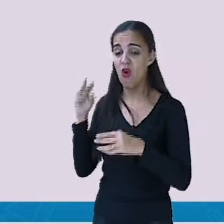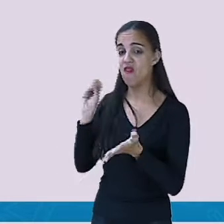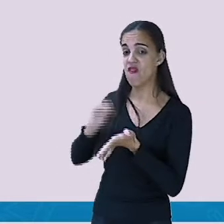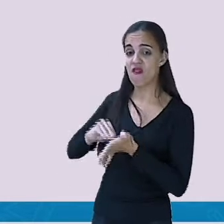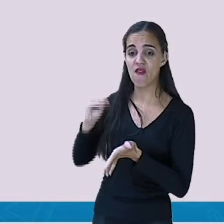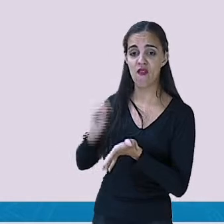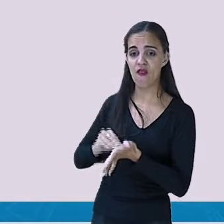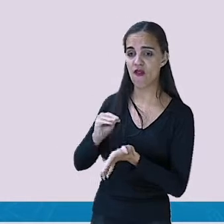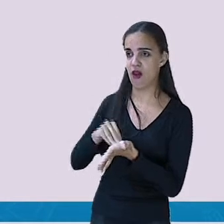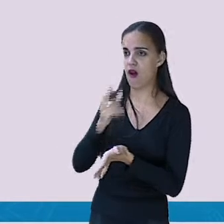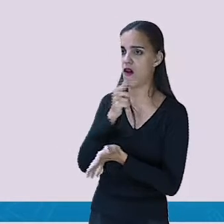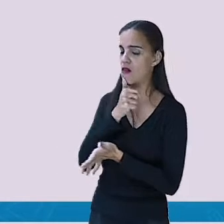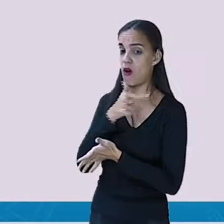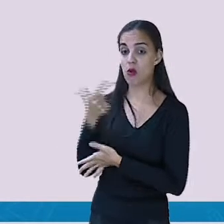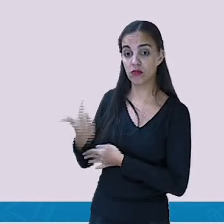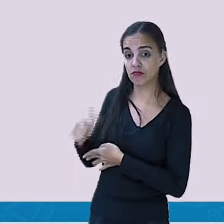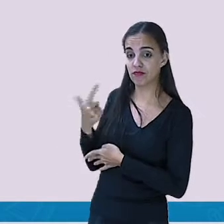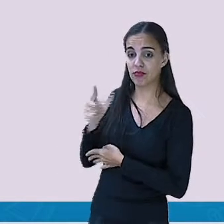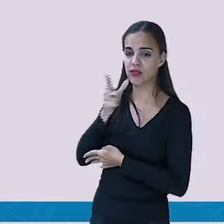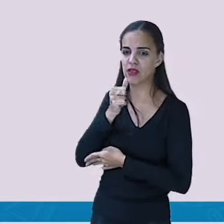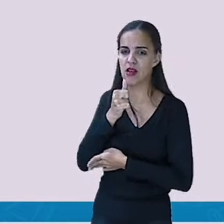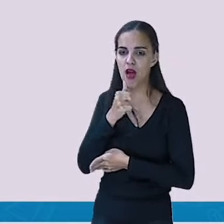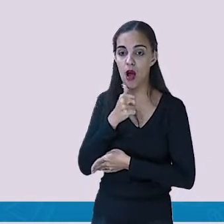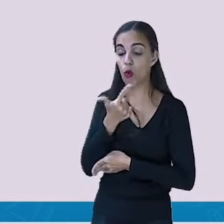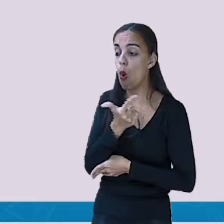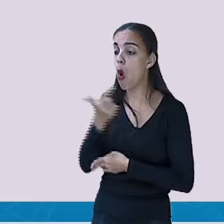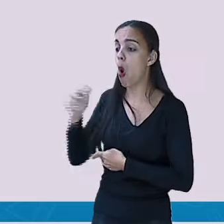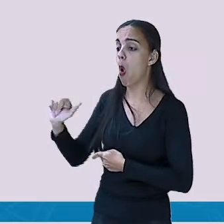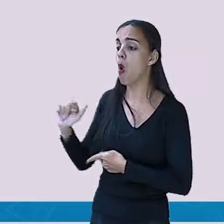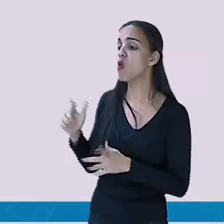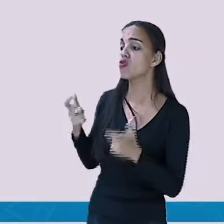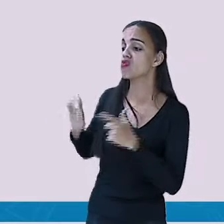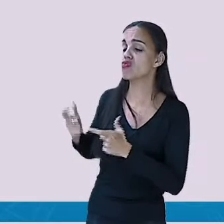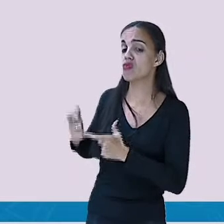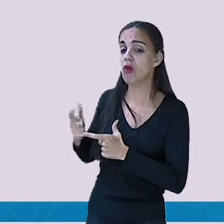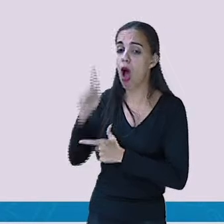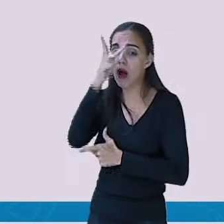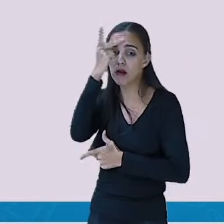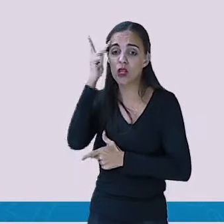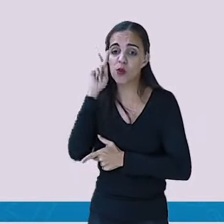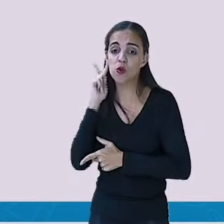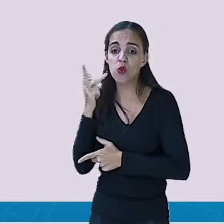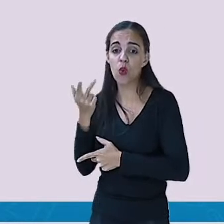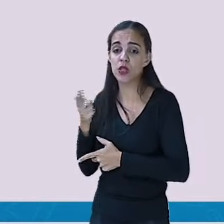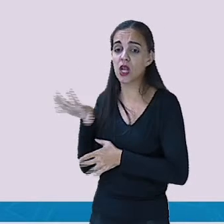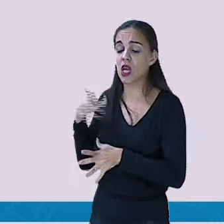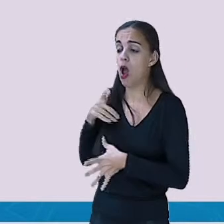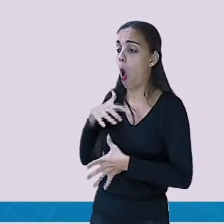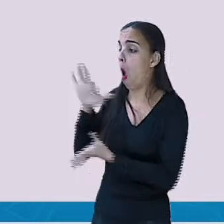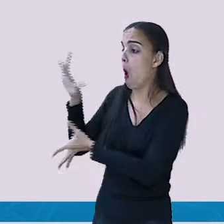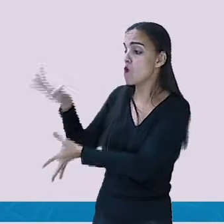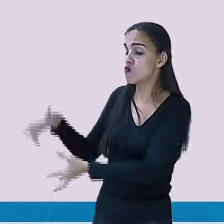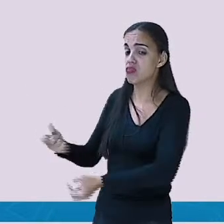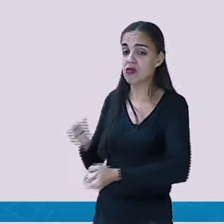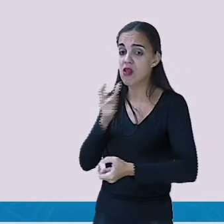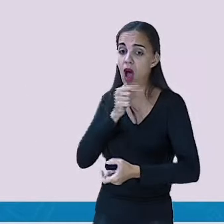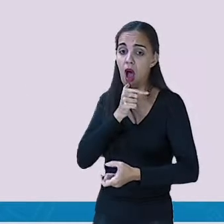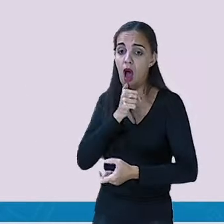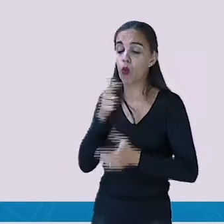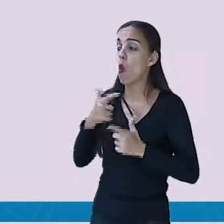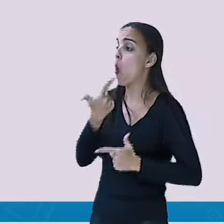não tem esta situação. O que será que aconteceu para